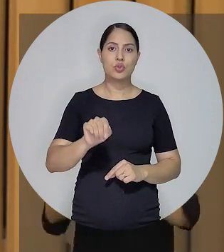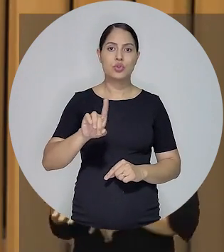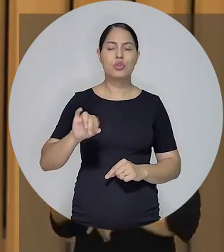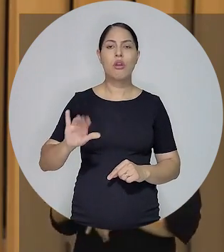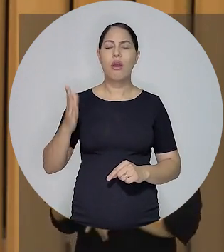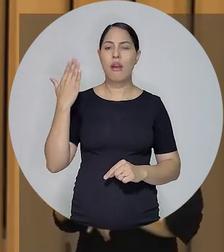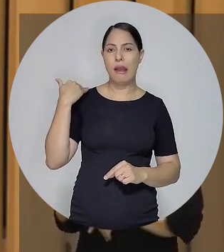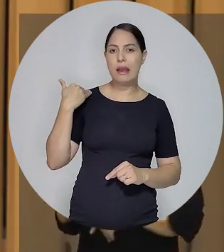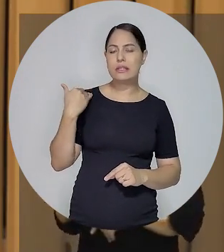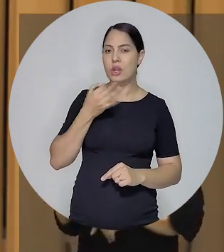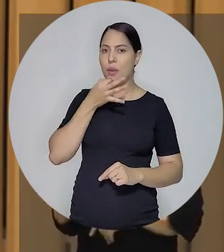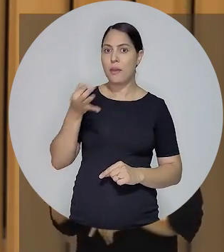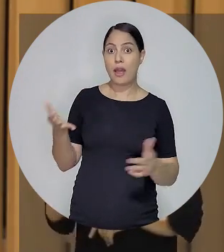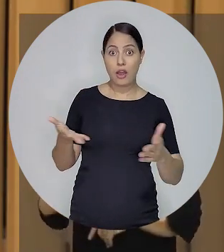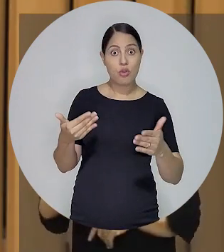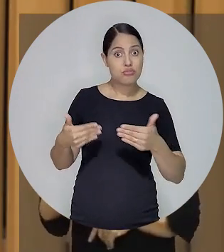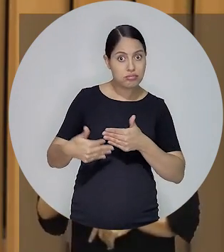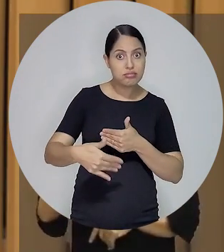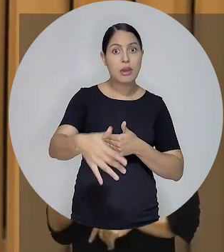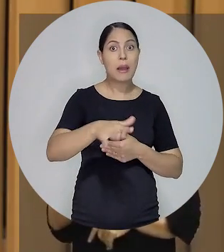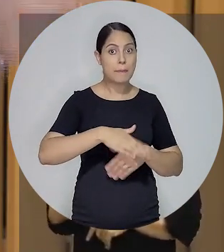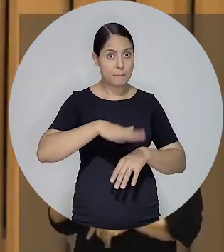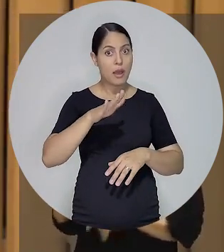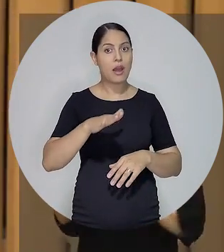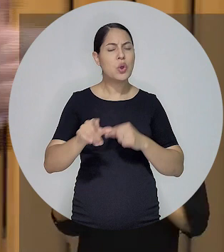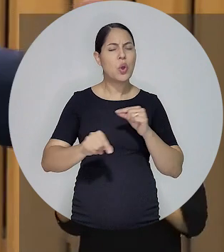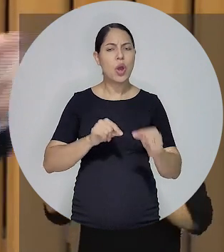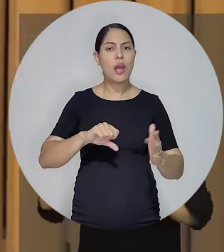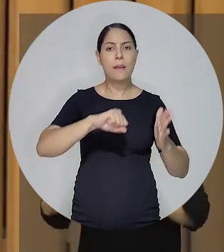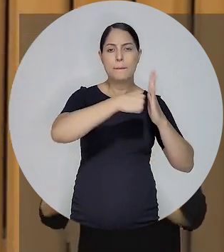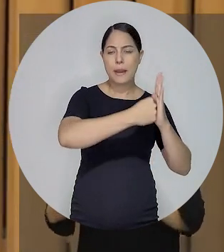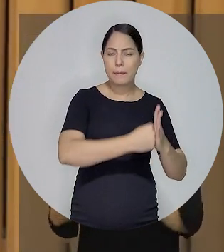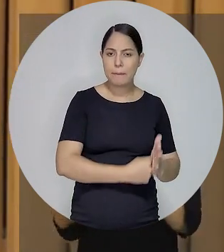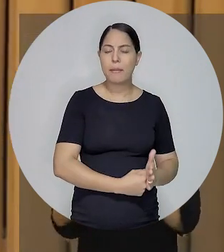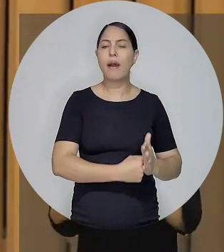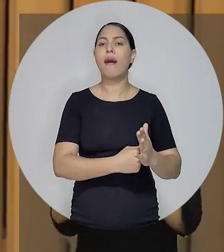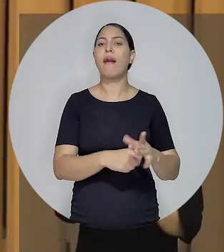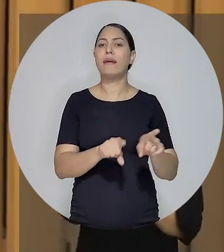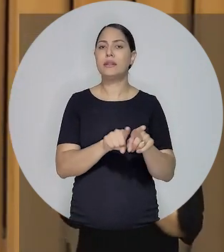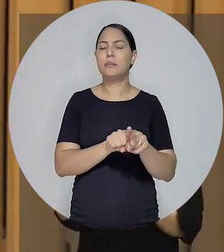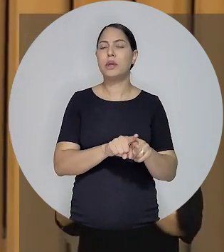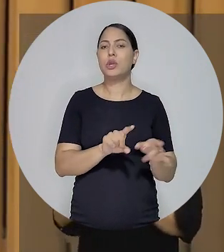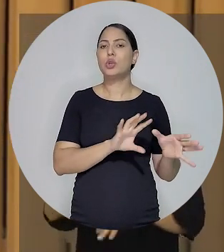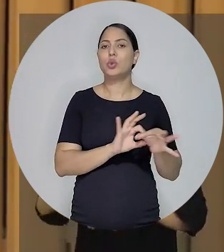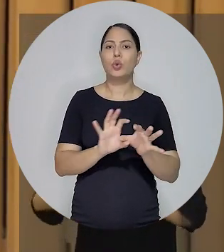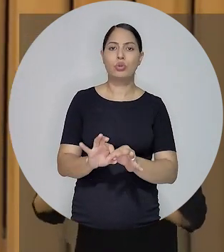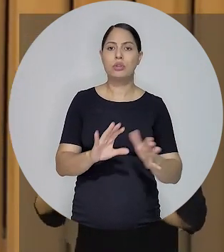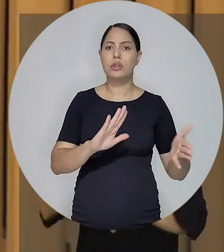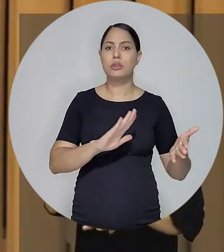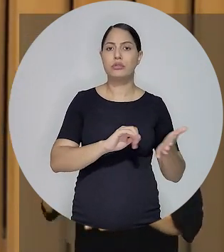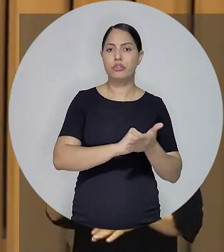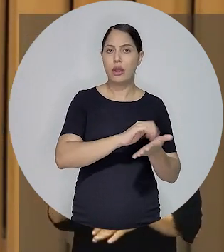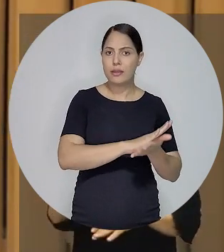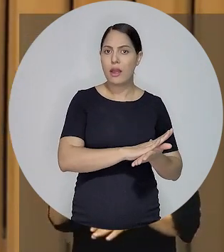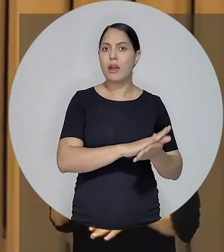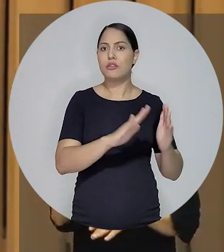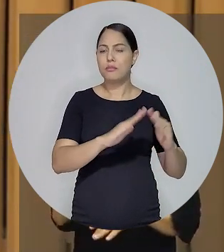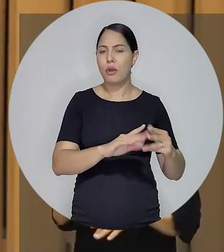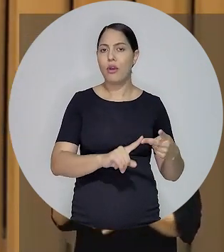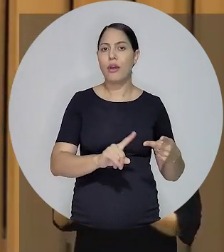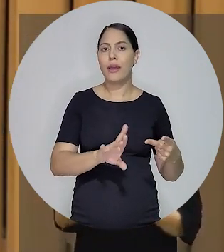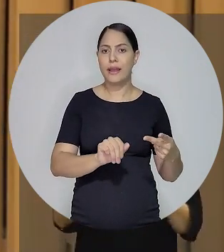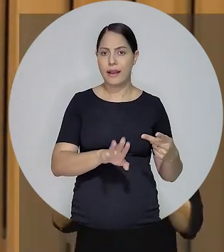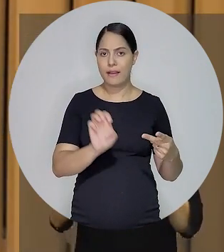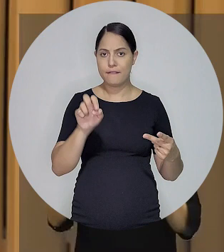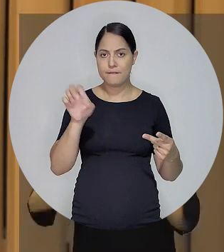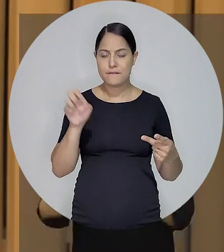o bloqueio do Bacen-Jude, que antes era feito de maneira inopinada, hoje de forma mais recorrente, os bloqueios que são feitos nos